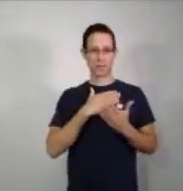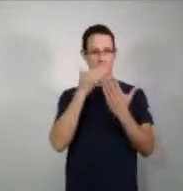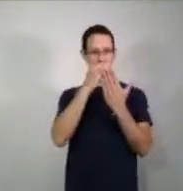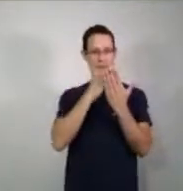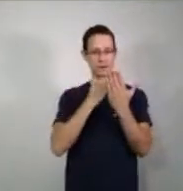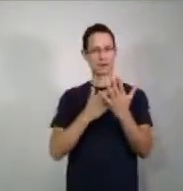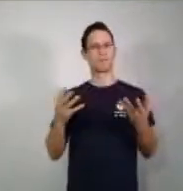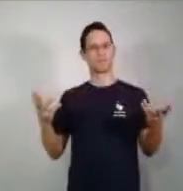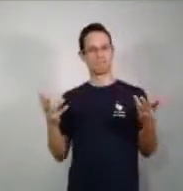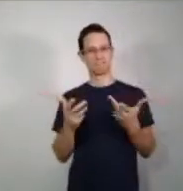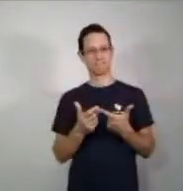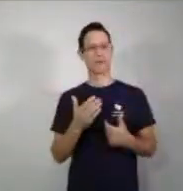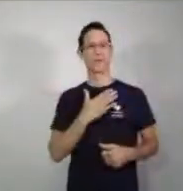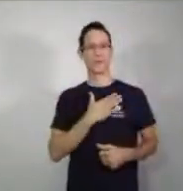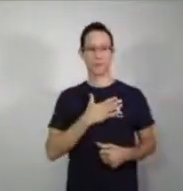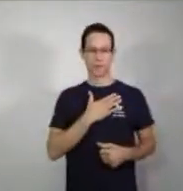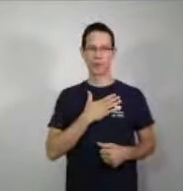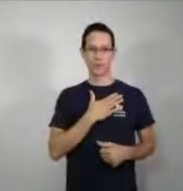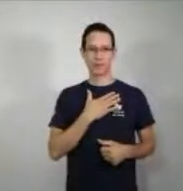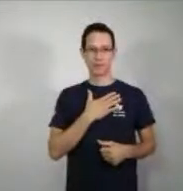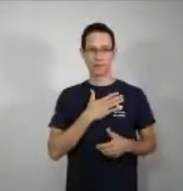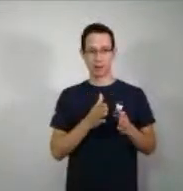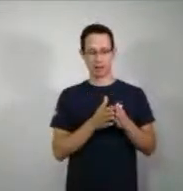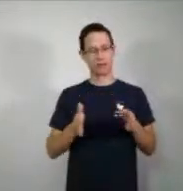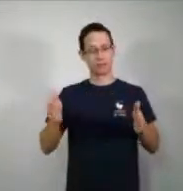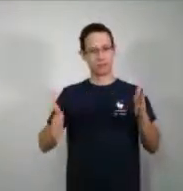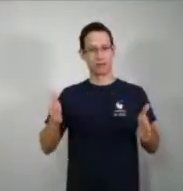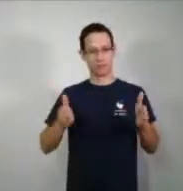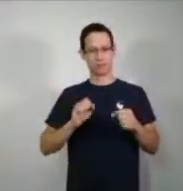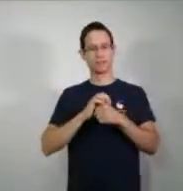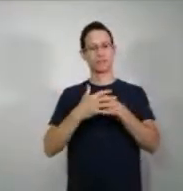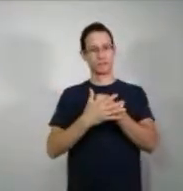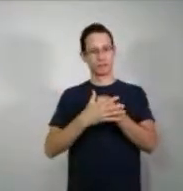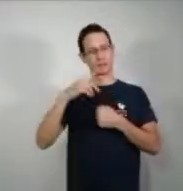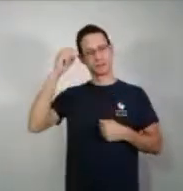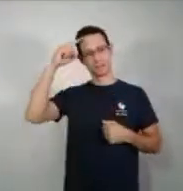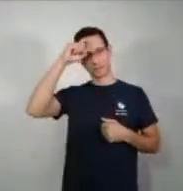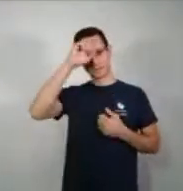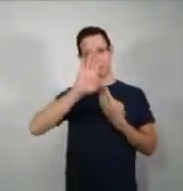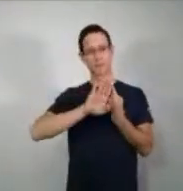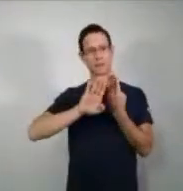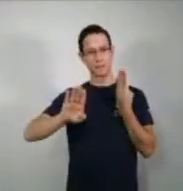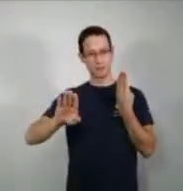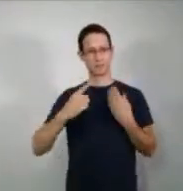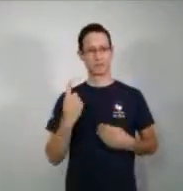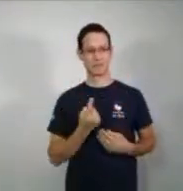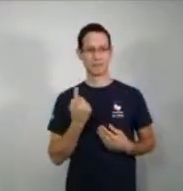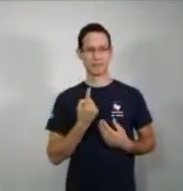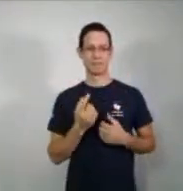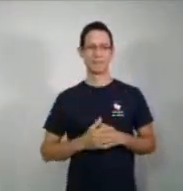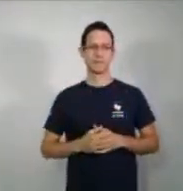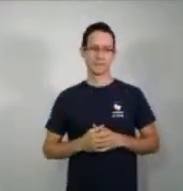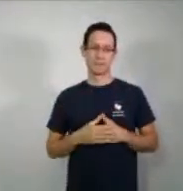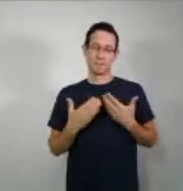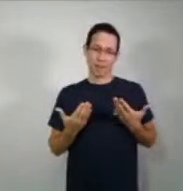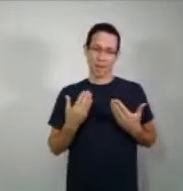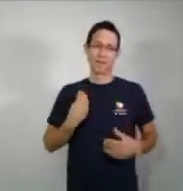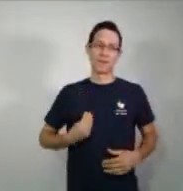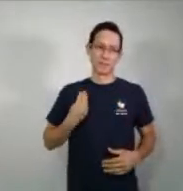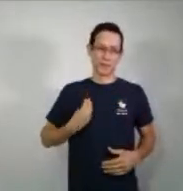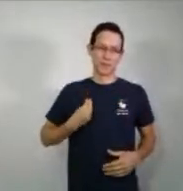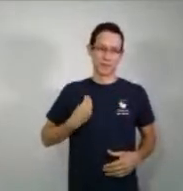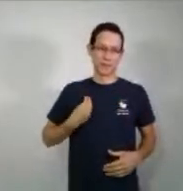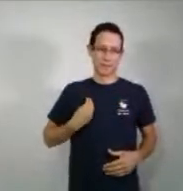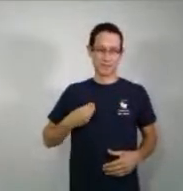tem acontecido nesse momento tão difícil que a gente está passando de quarentena, infelizmente. A Mário segue viva, né? Muito